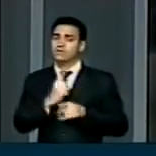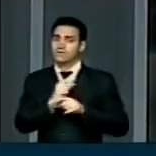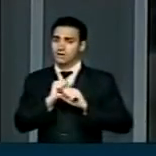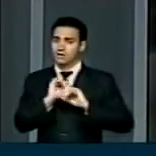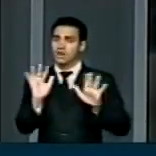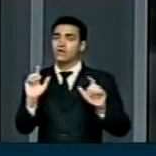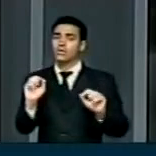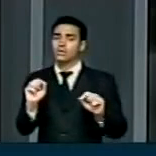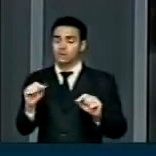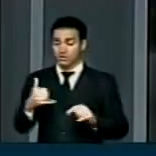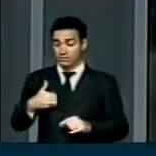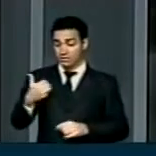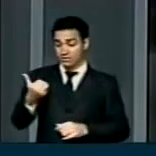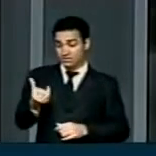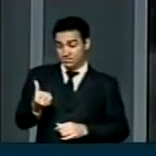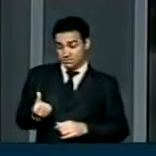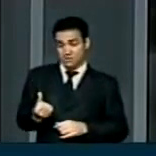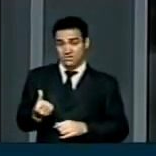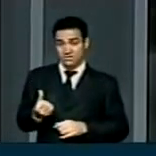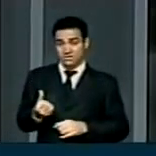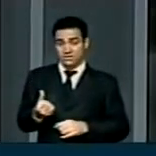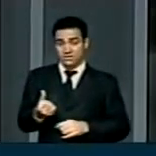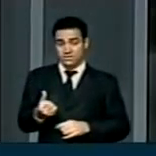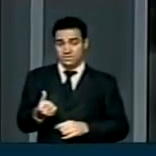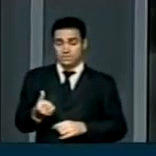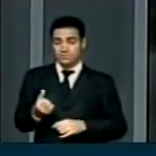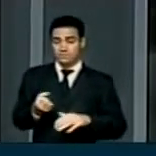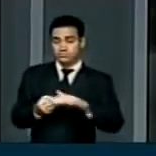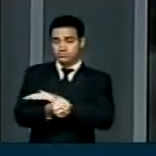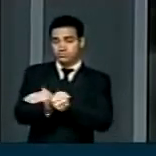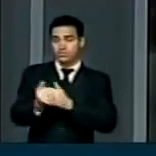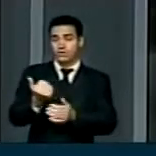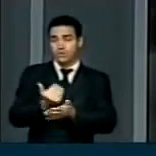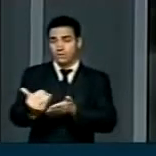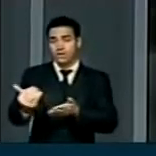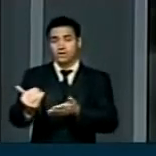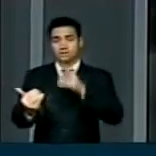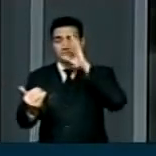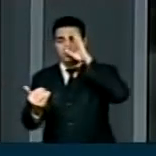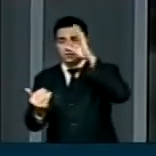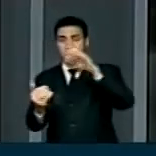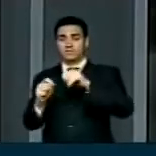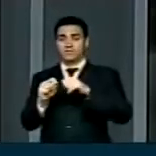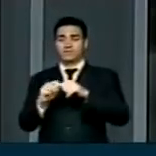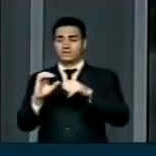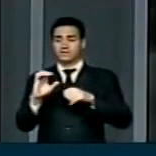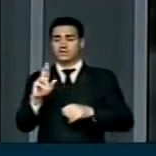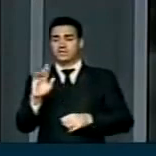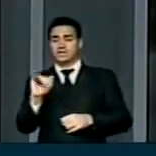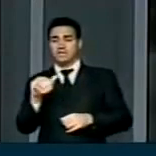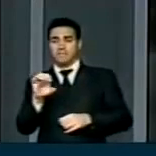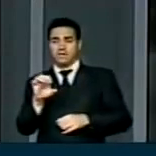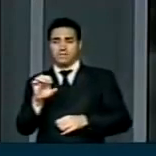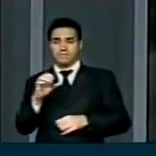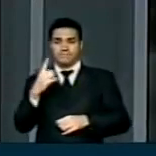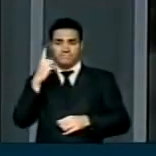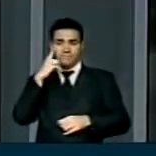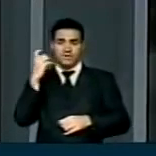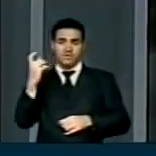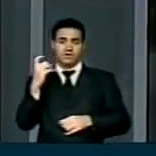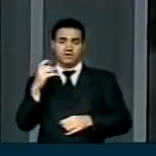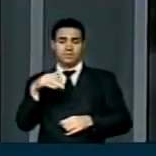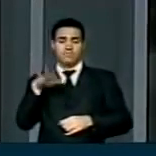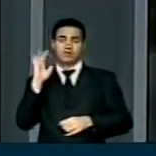partir de 16 anos há um ingresso mais forte na criminalidade violenta associada